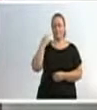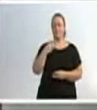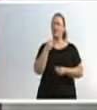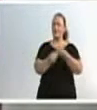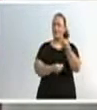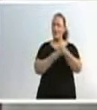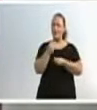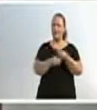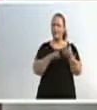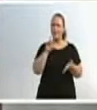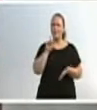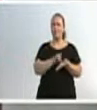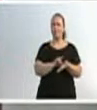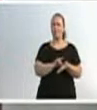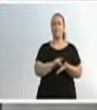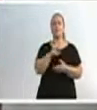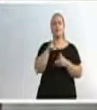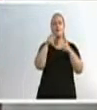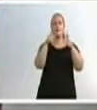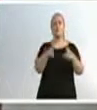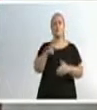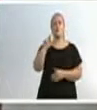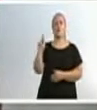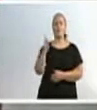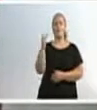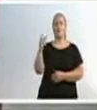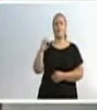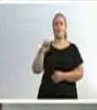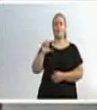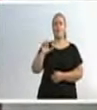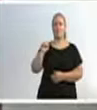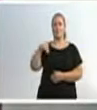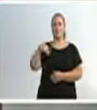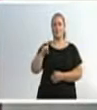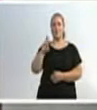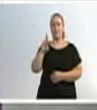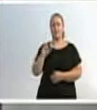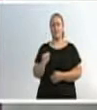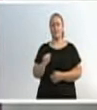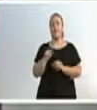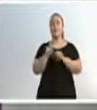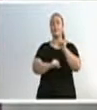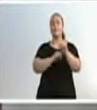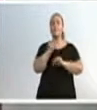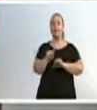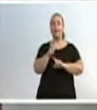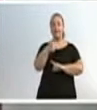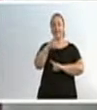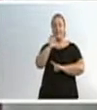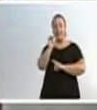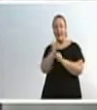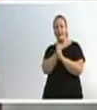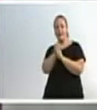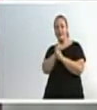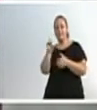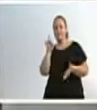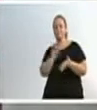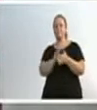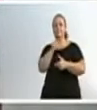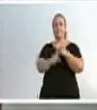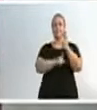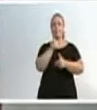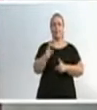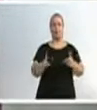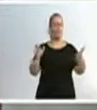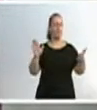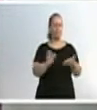por tomadas de medidas, como a Holanda demonstrou ao mundo, sendo o primeiro país que em 10 anos realizou um trabalho e conseguiu, né, retirar os animais